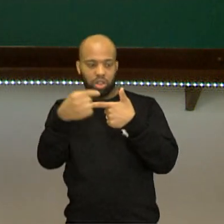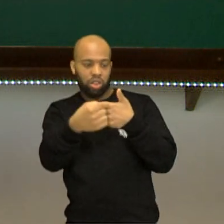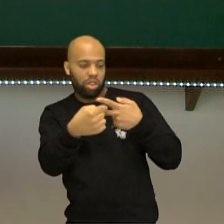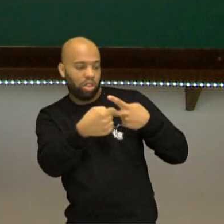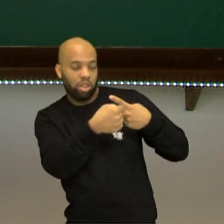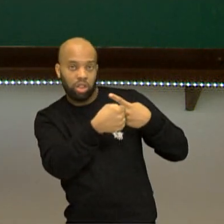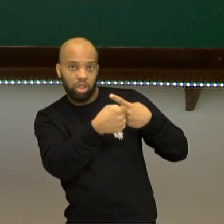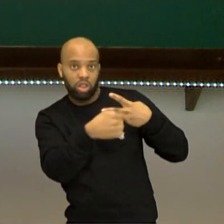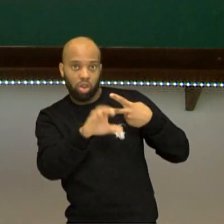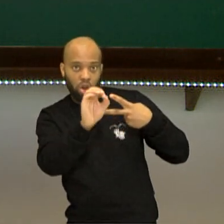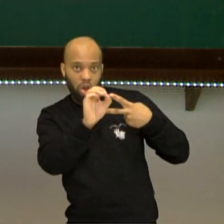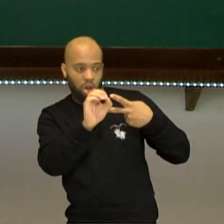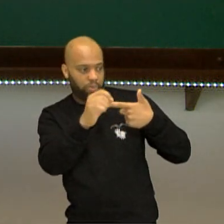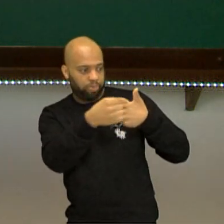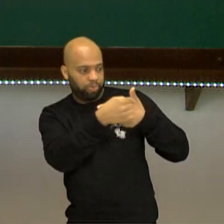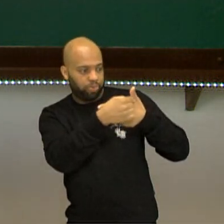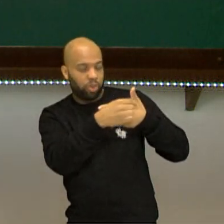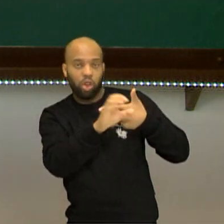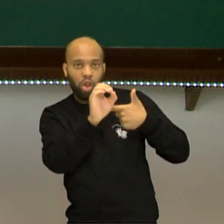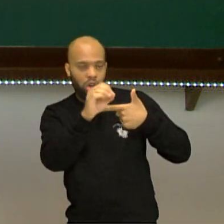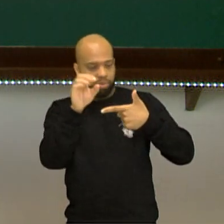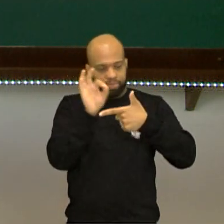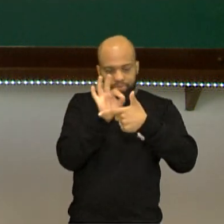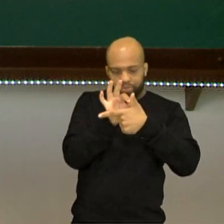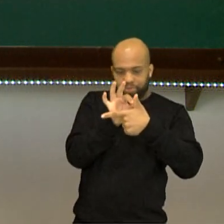O com o final